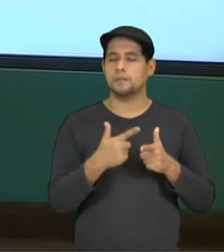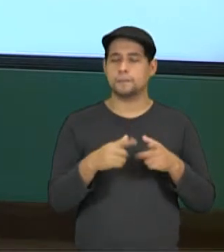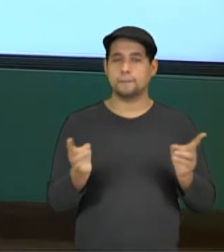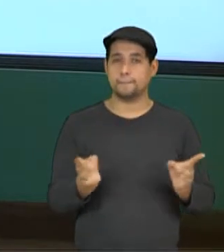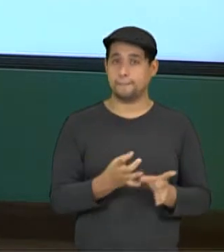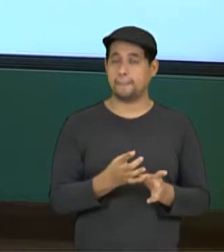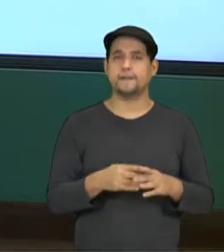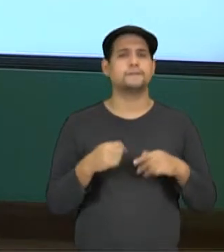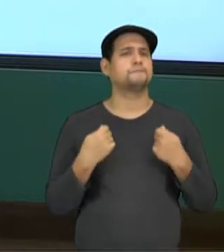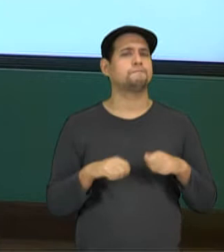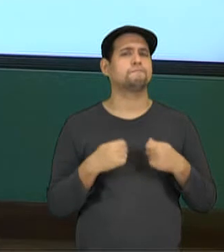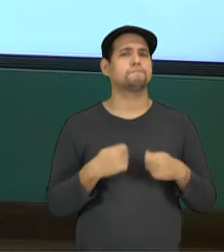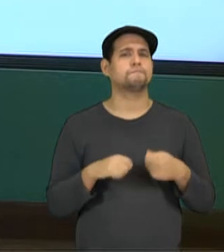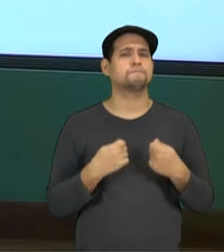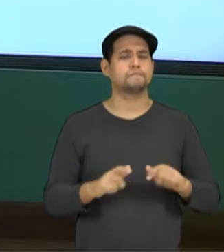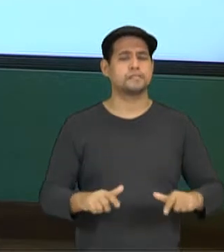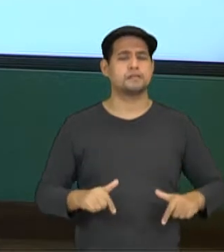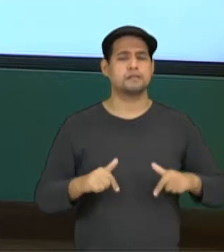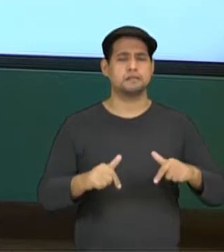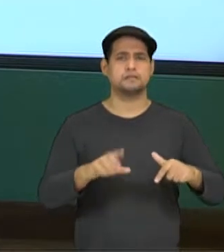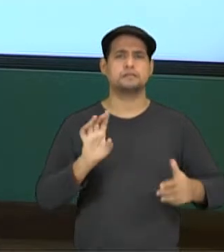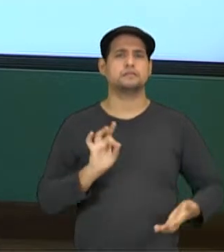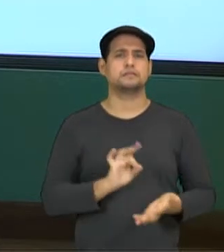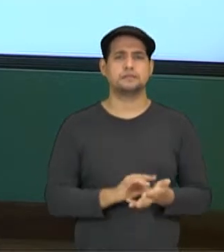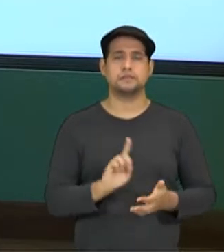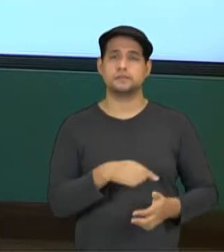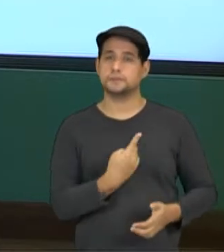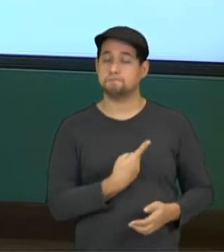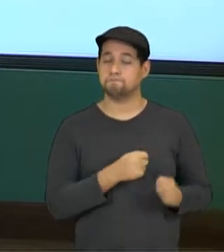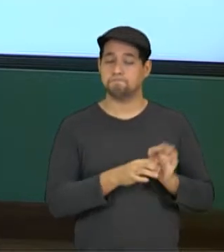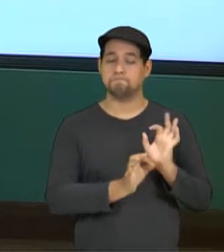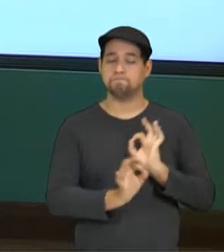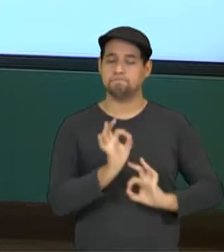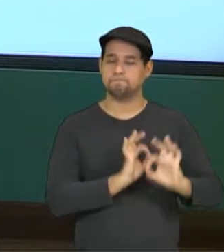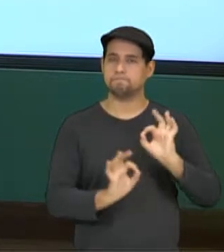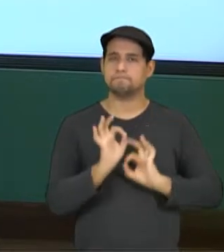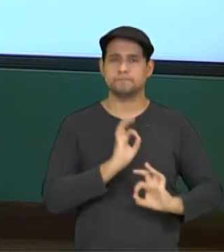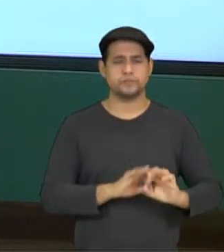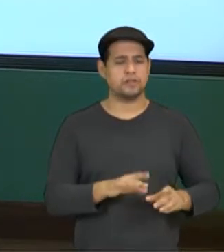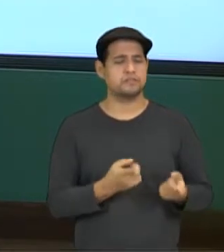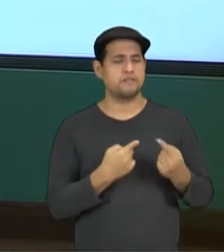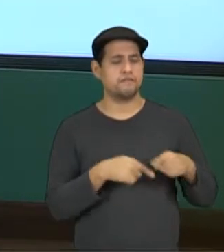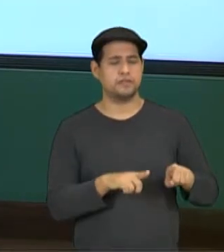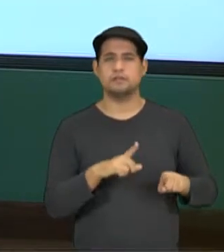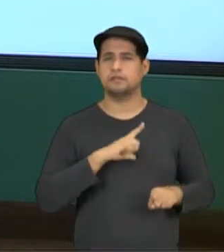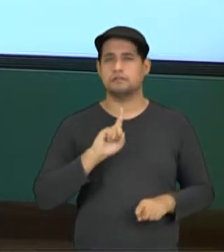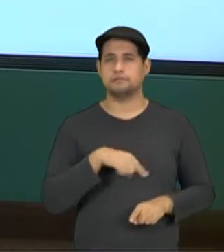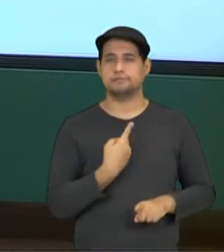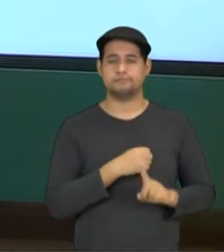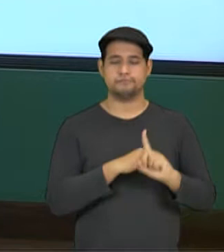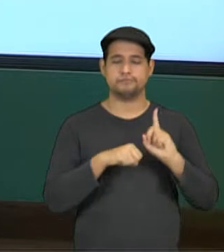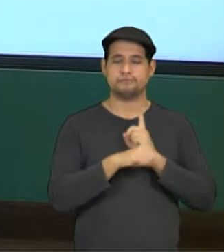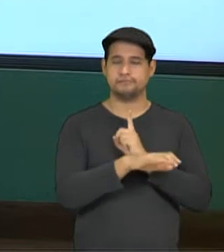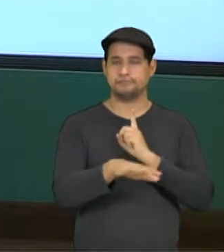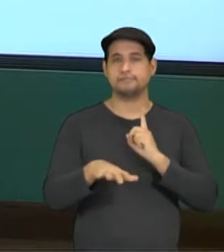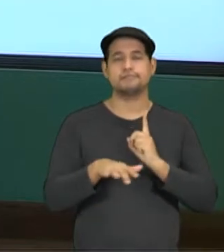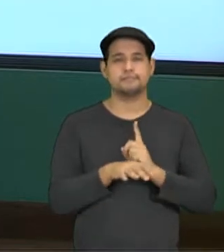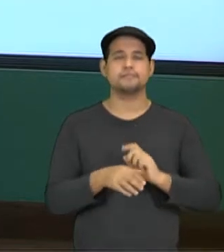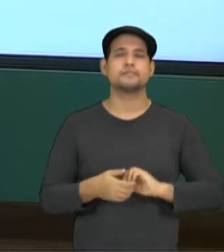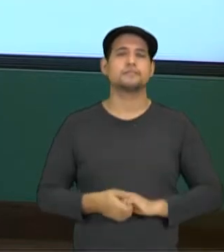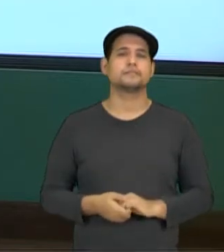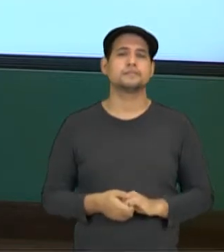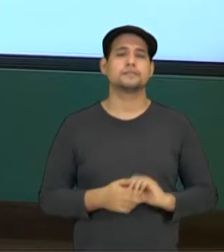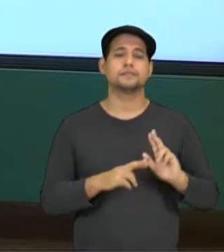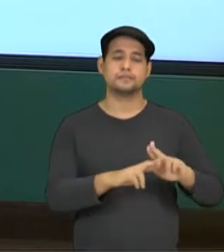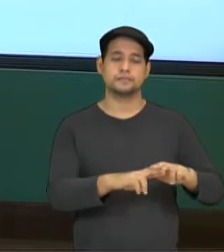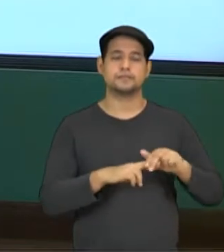né? Então precisamos de ações concretas para que a gente resolva esses desafios da nossa sociedade contemporânea. E